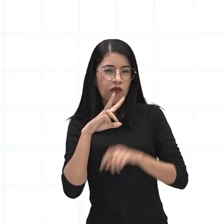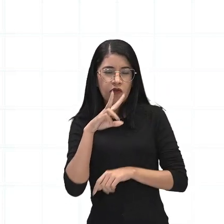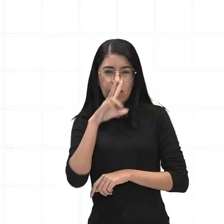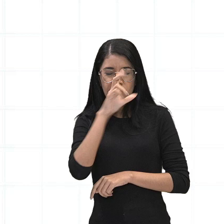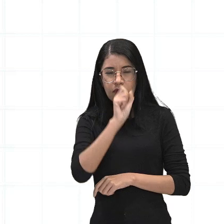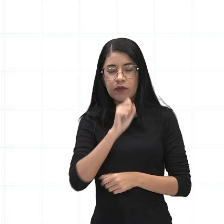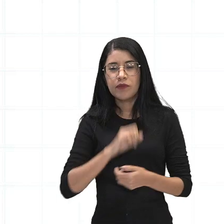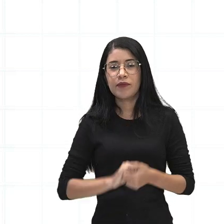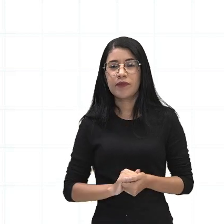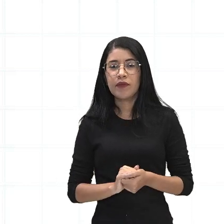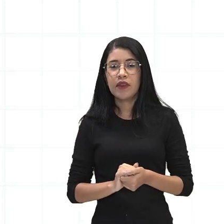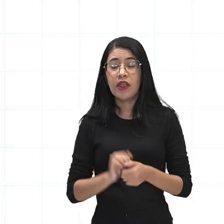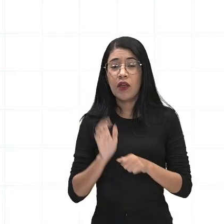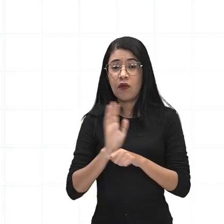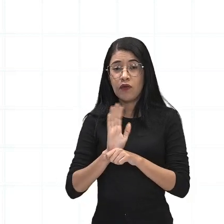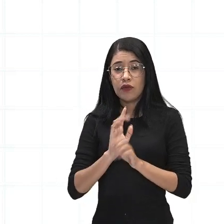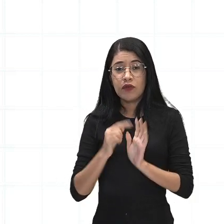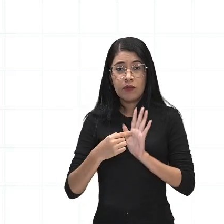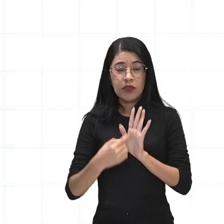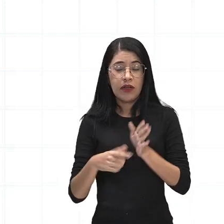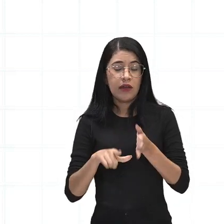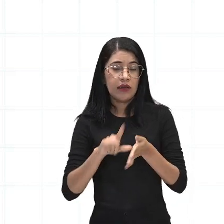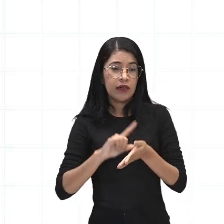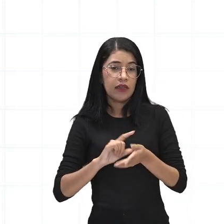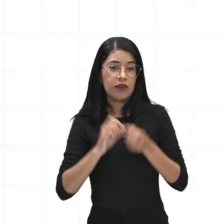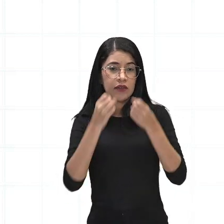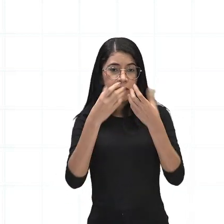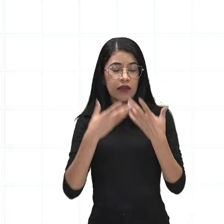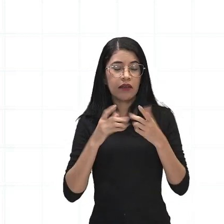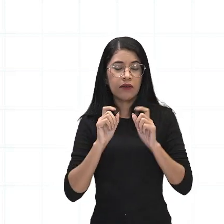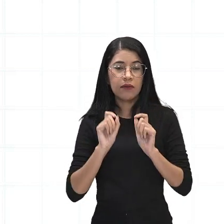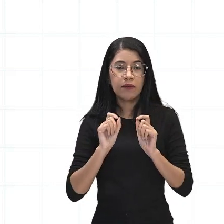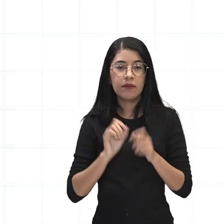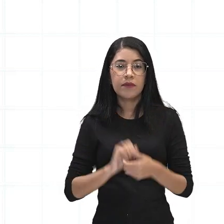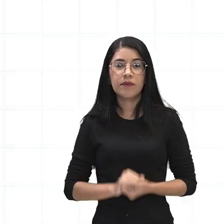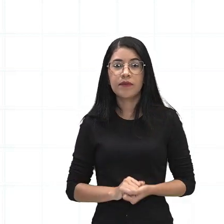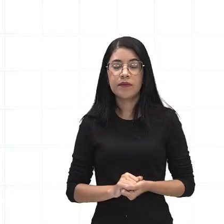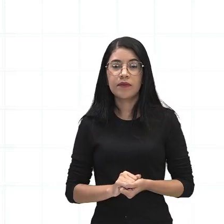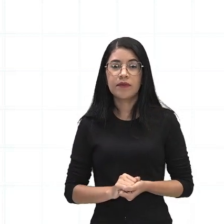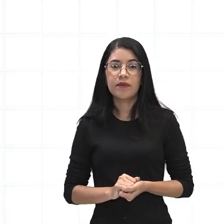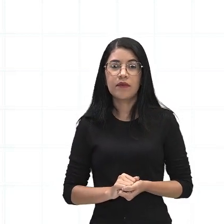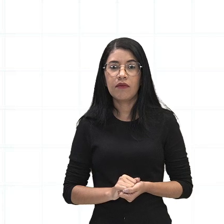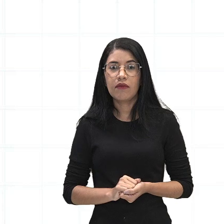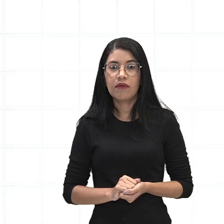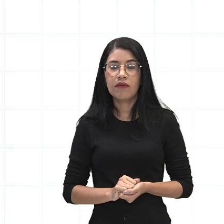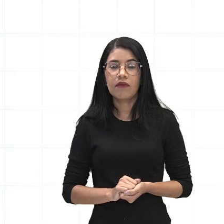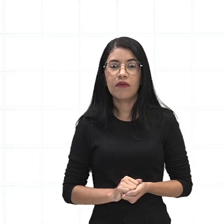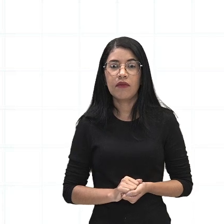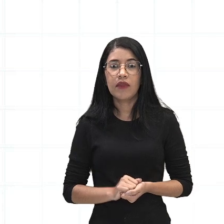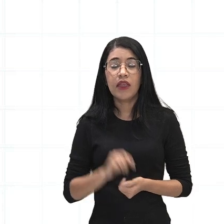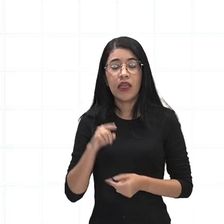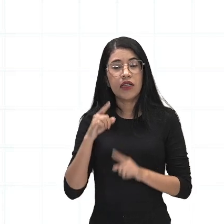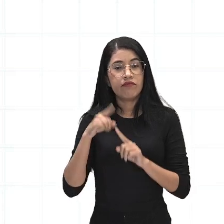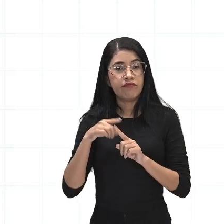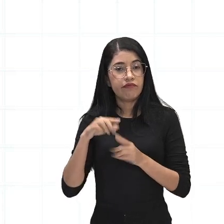Antes de vocês verem o vídeo, eu gostaria de fazer um comentário. Então, é assim, essa